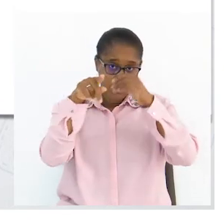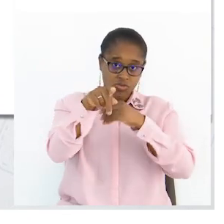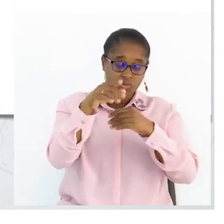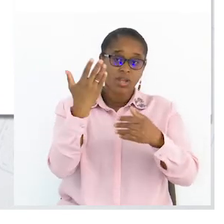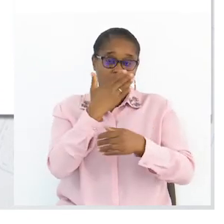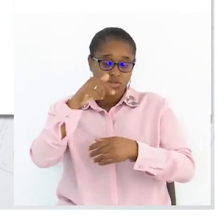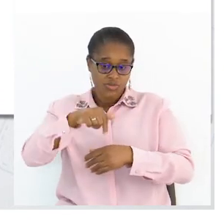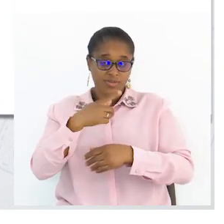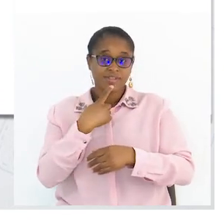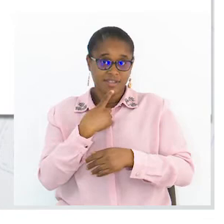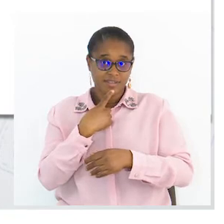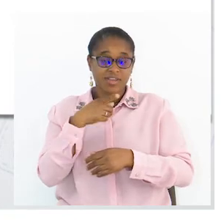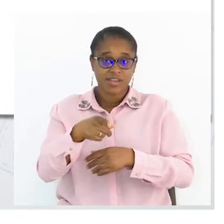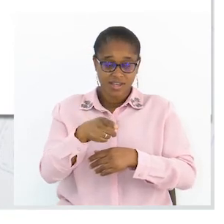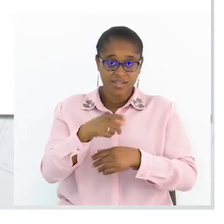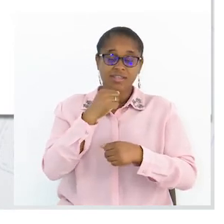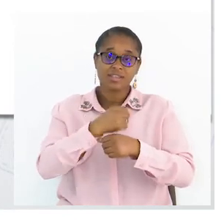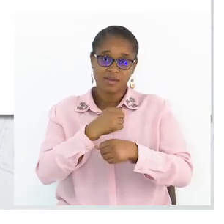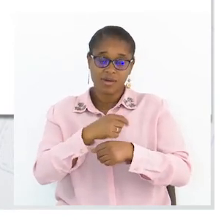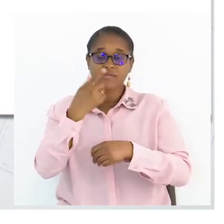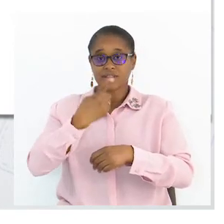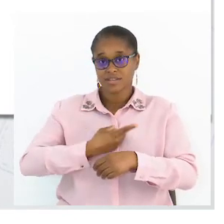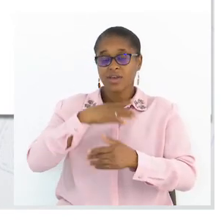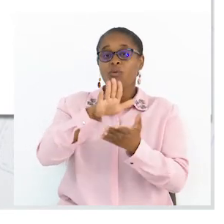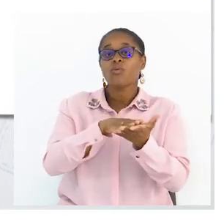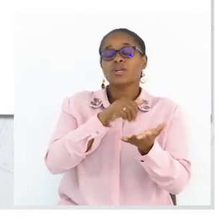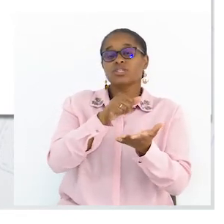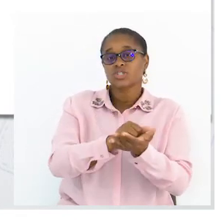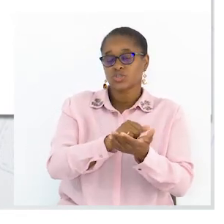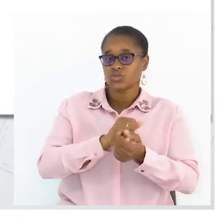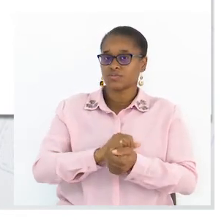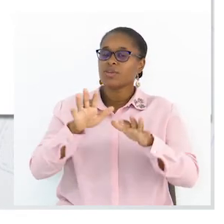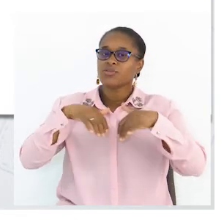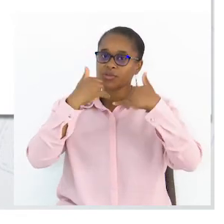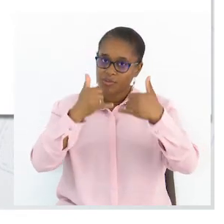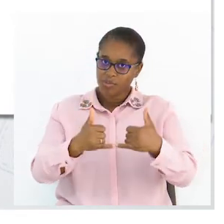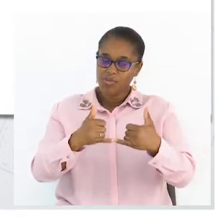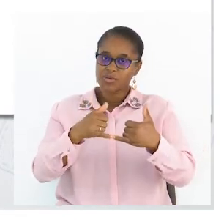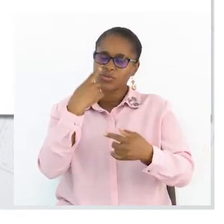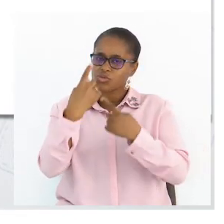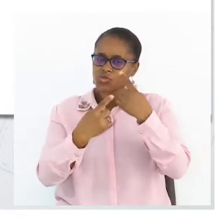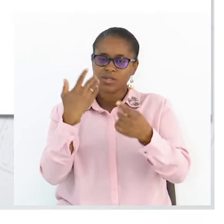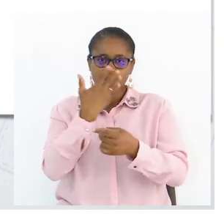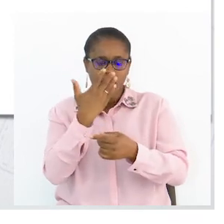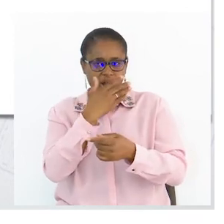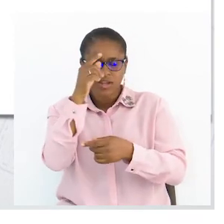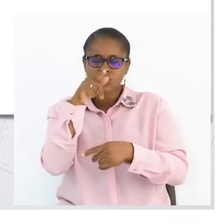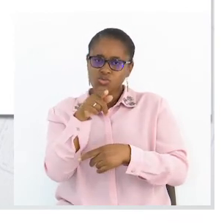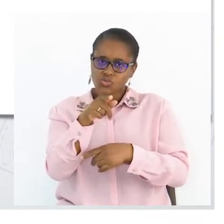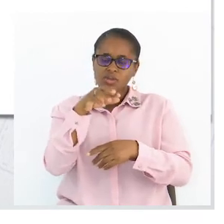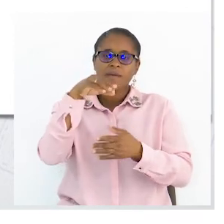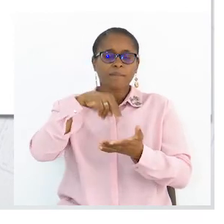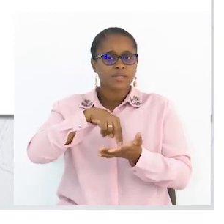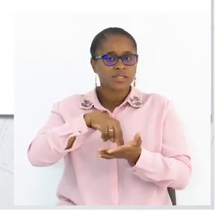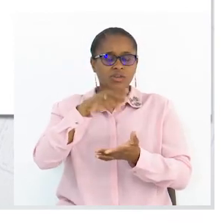certo? E este trabalho vai ser corrigido depois numa das tuas aulas presenciais